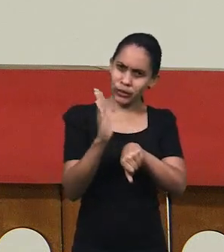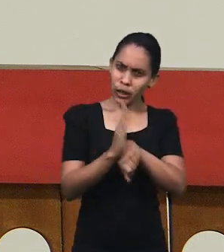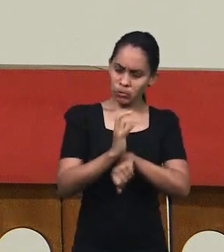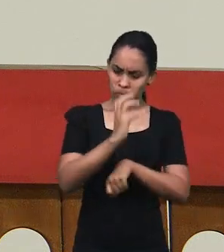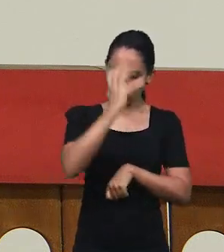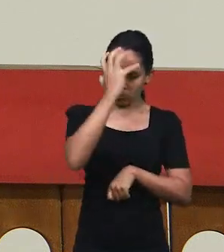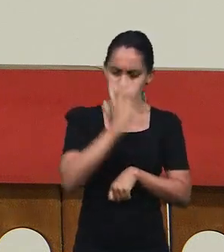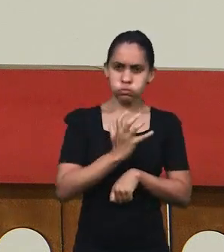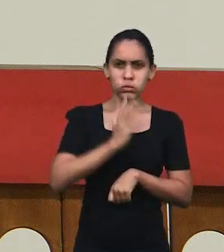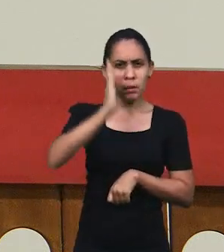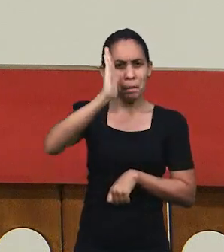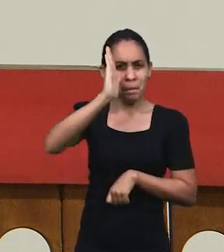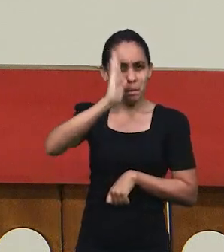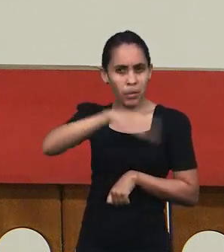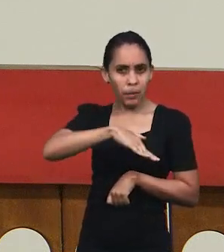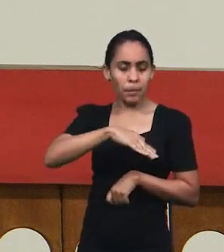cruel.